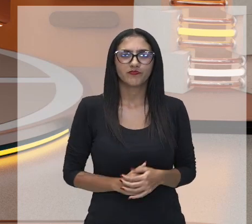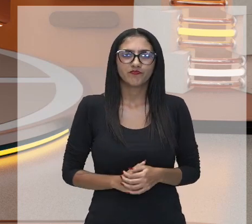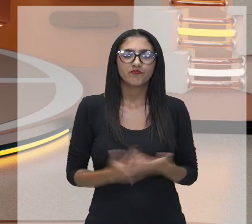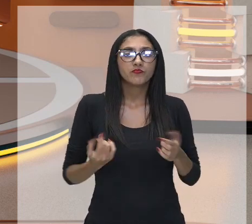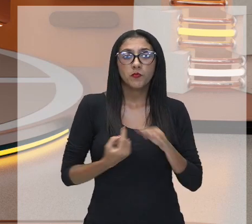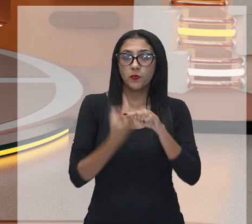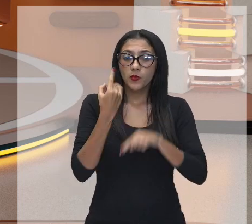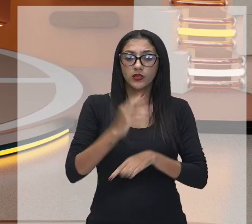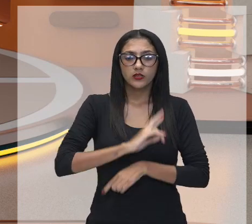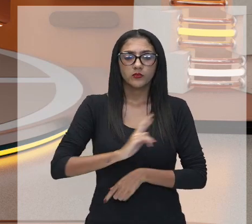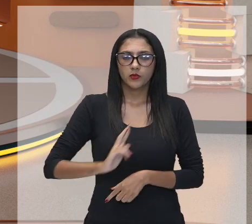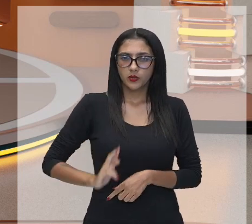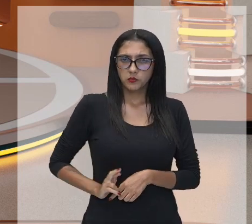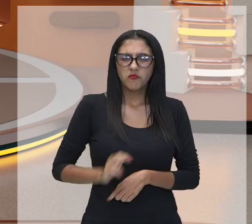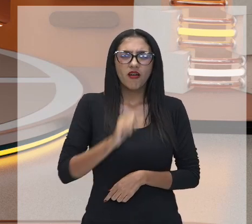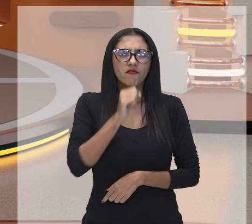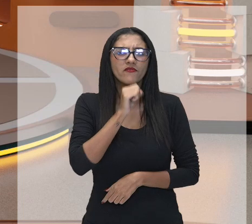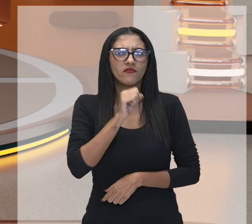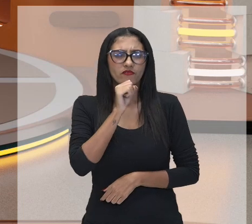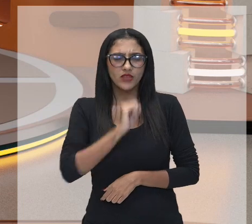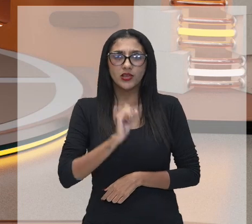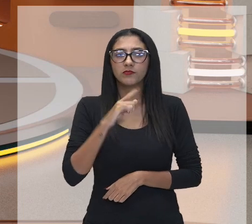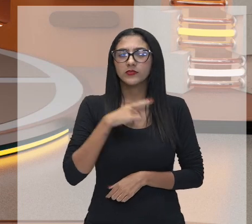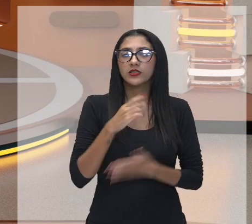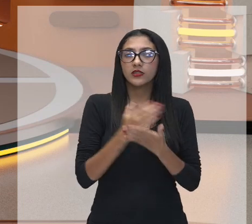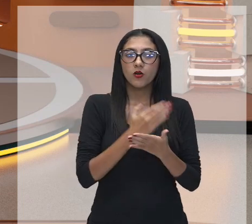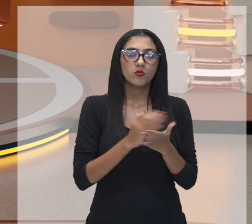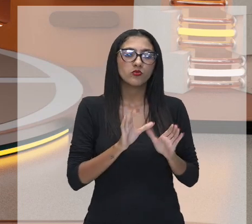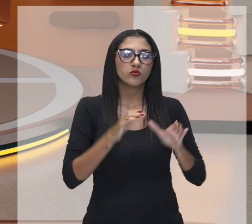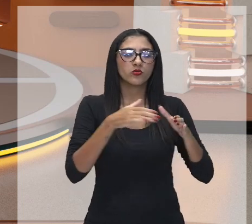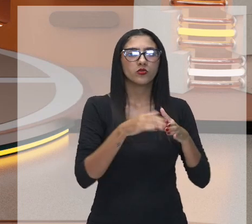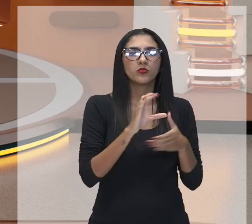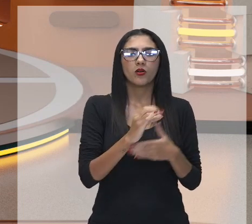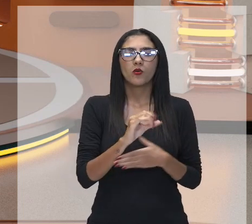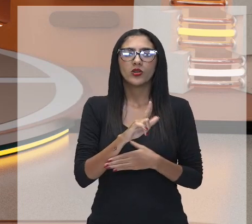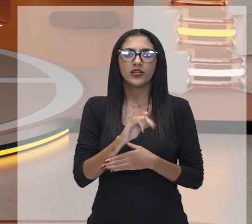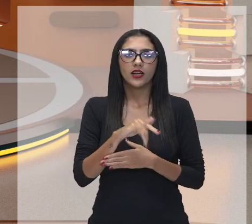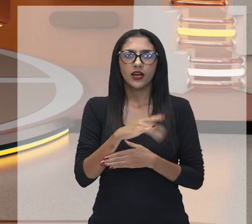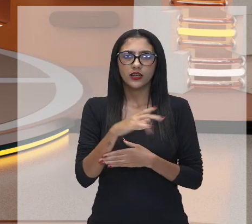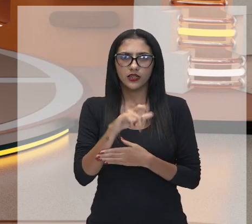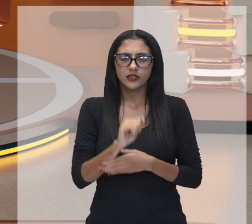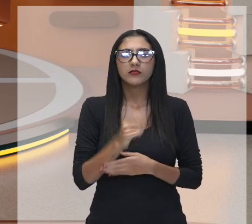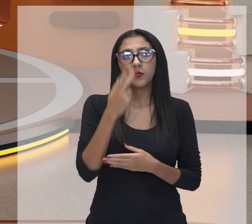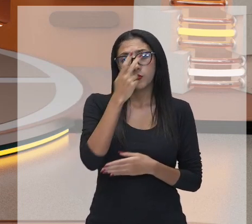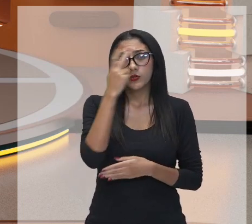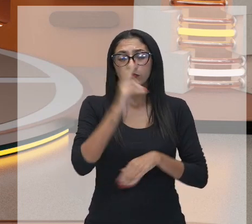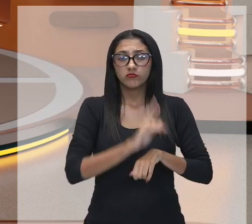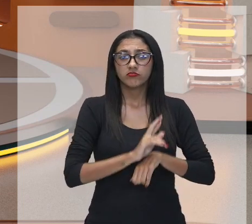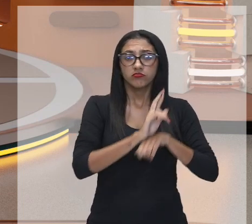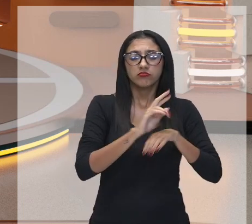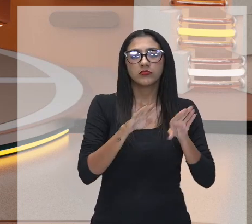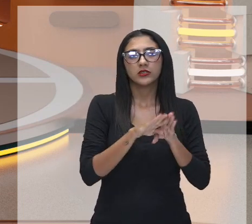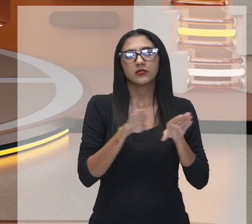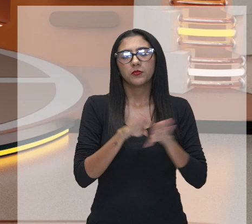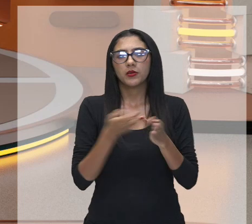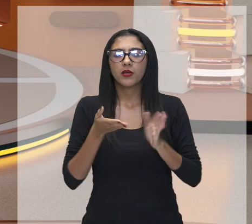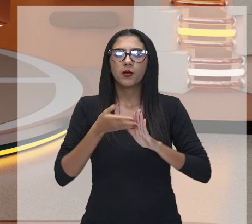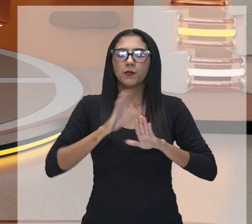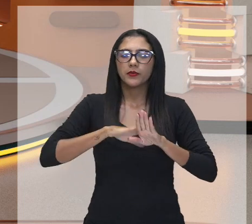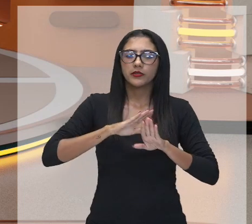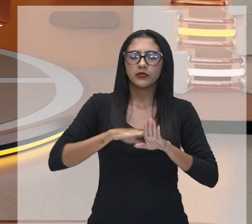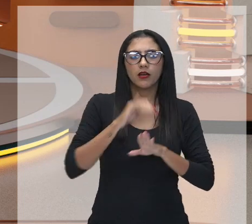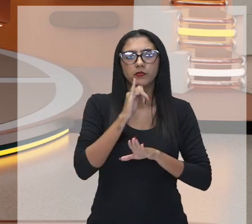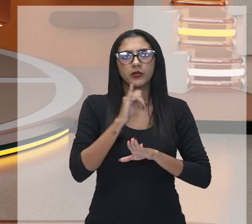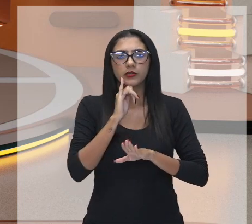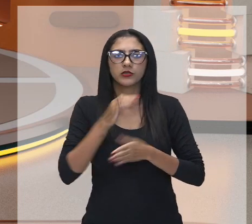Velha, havia a presença das repúblicas oligárquicas, havia a questão ali da política do café com leite, e claro,